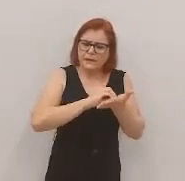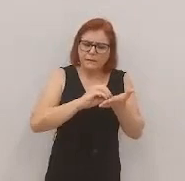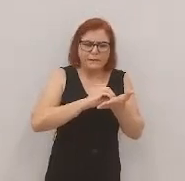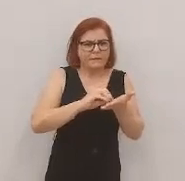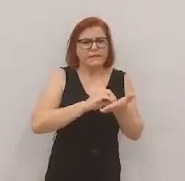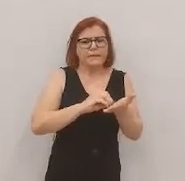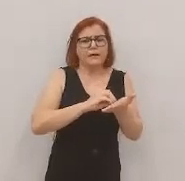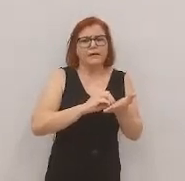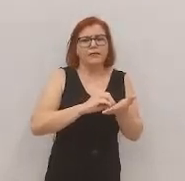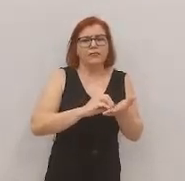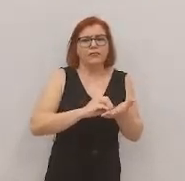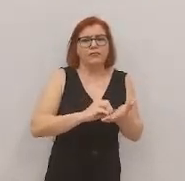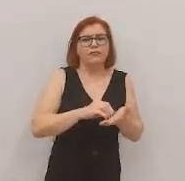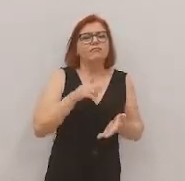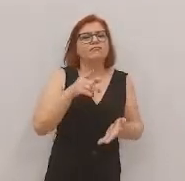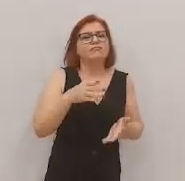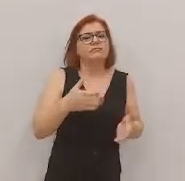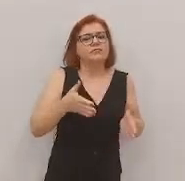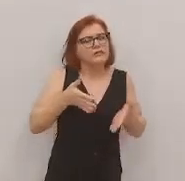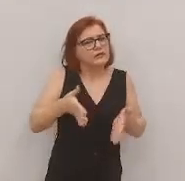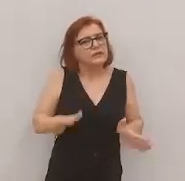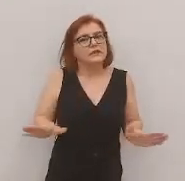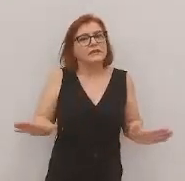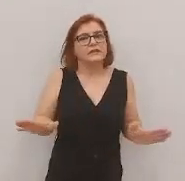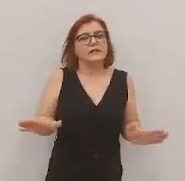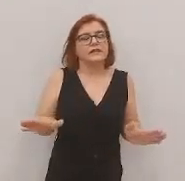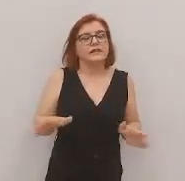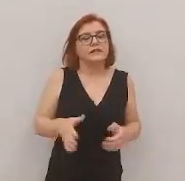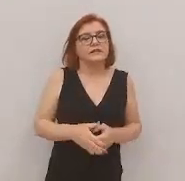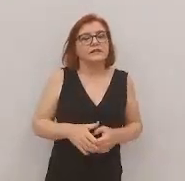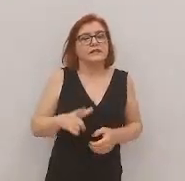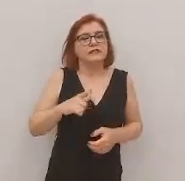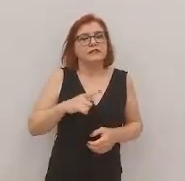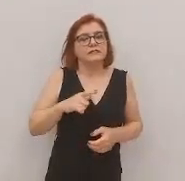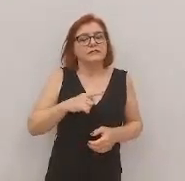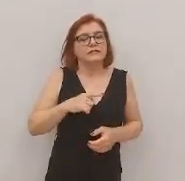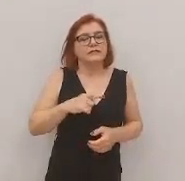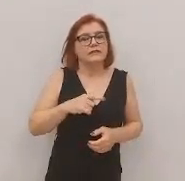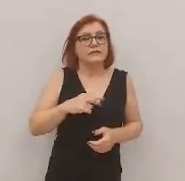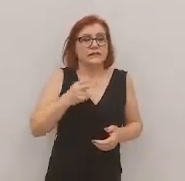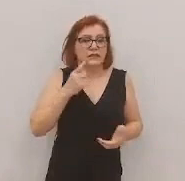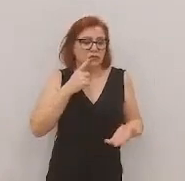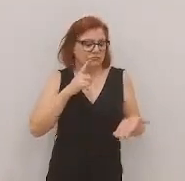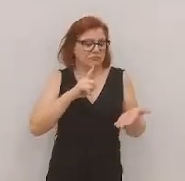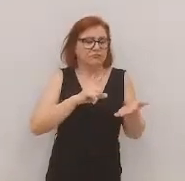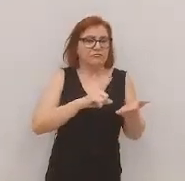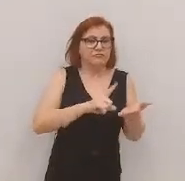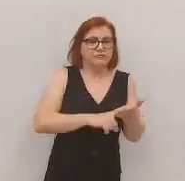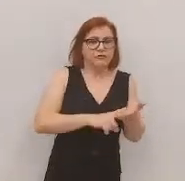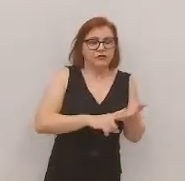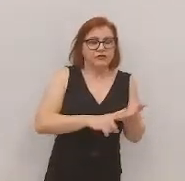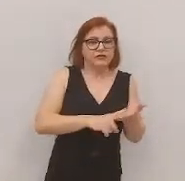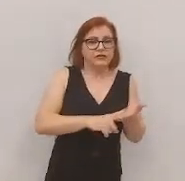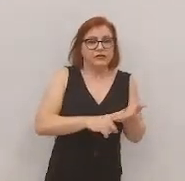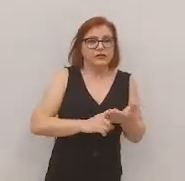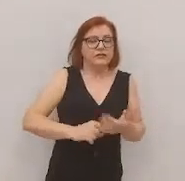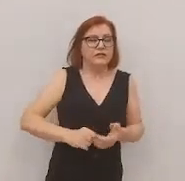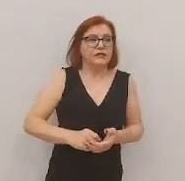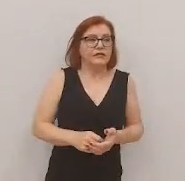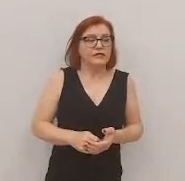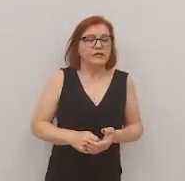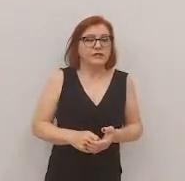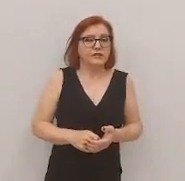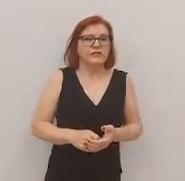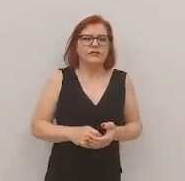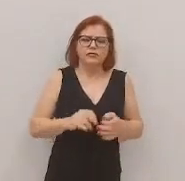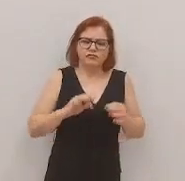Sabe o que é aquilo? Você nasceu, né? E você tem um registro diário ali, né? Dos